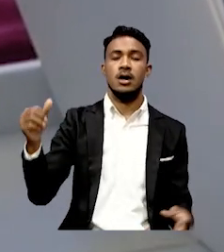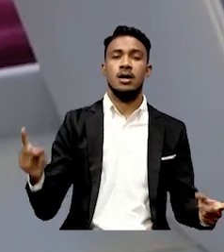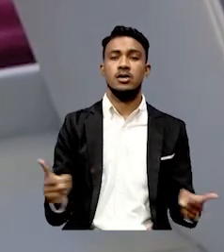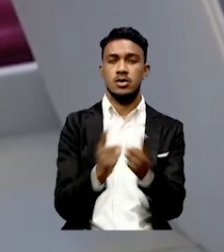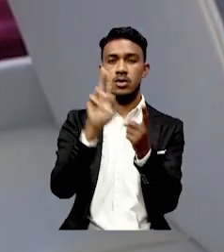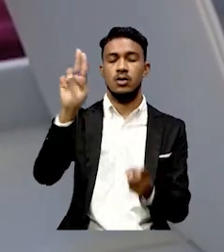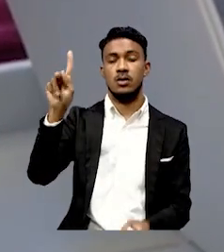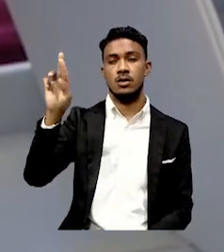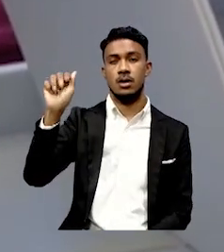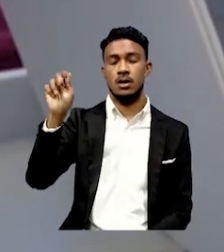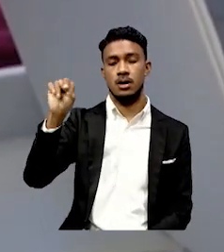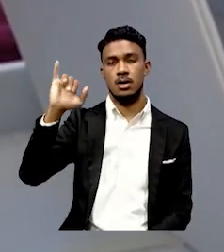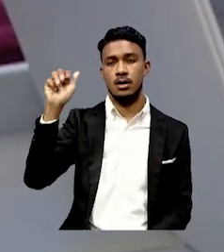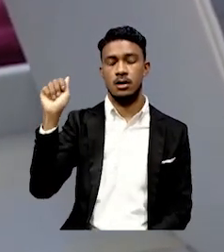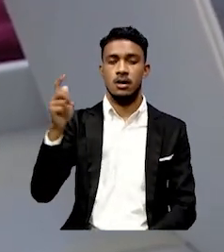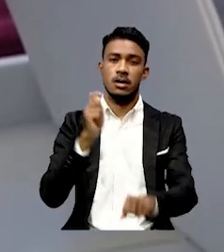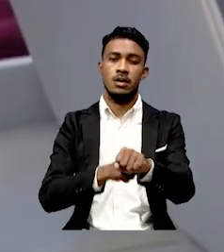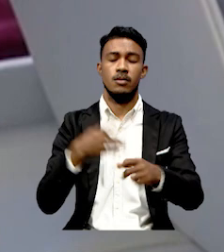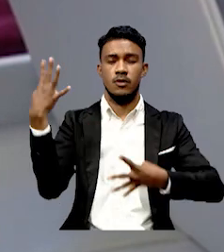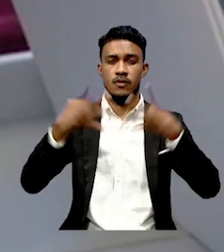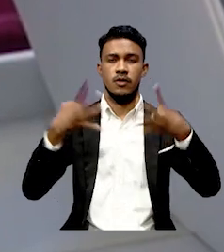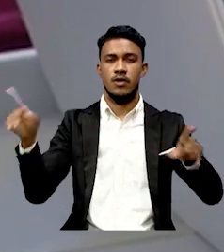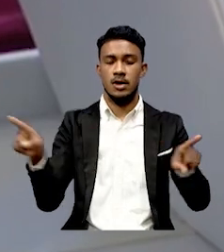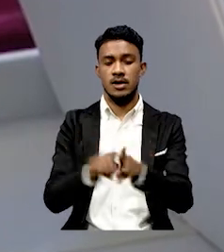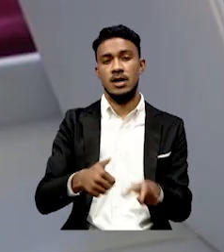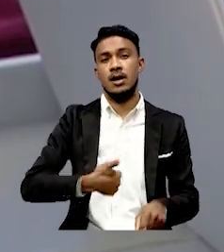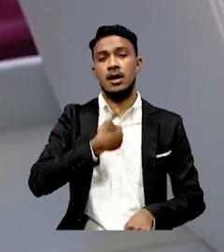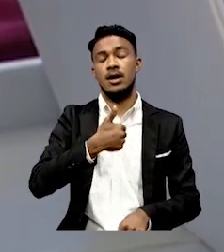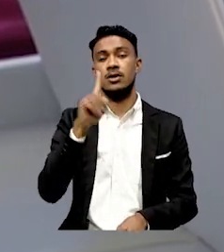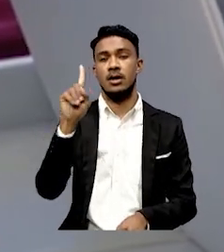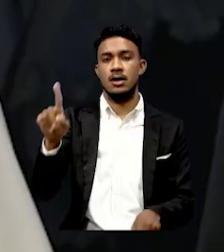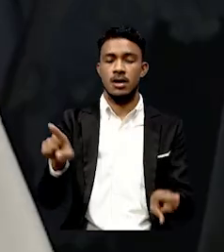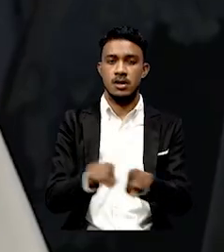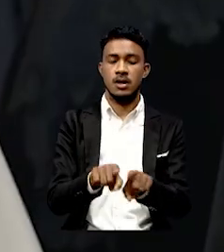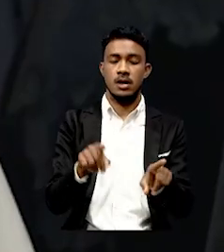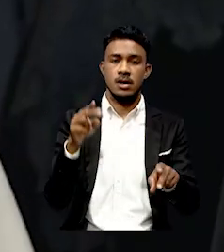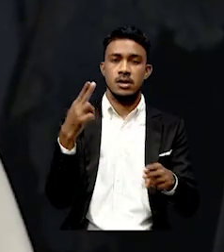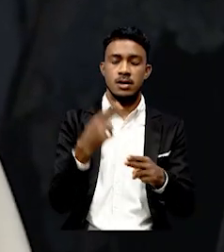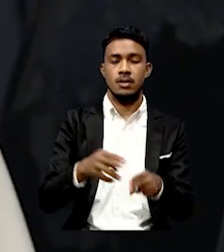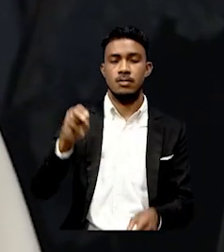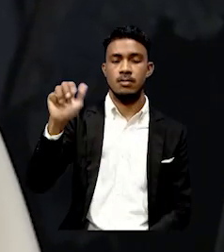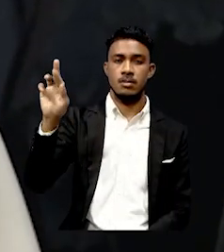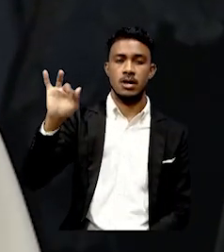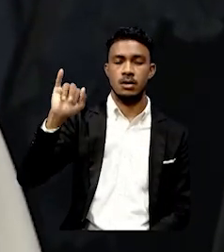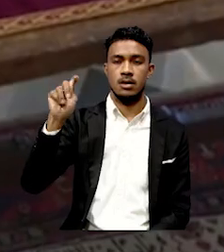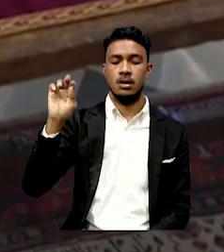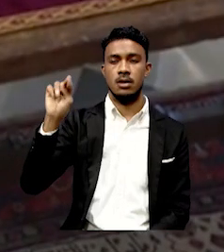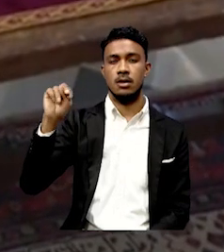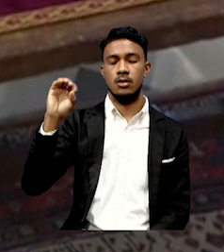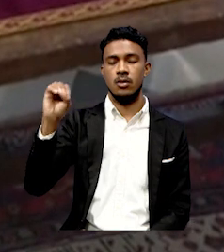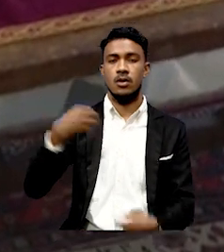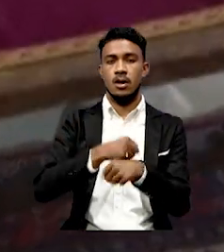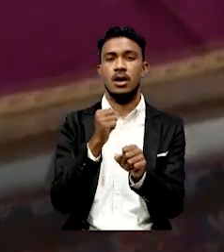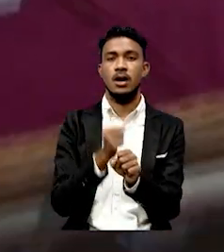ba refugiado ucraniano durante funo, hanesan acto ida nebe São Martinho Halo, ho de protege maquiak sira, tamba ne,